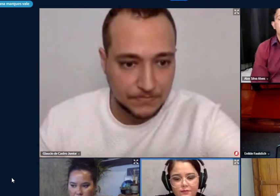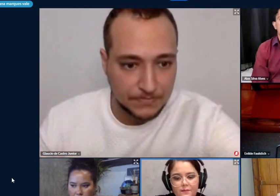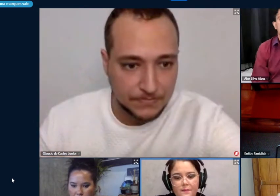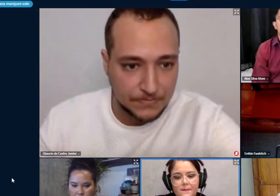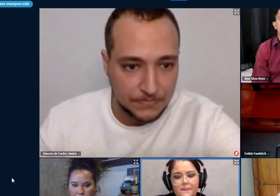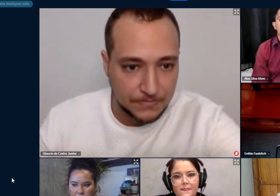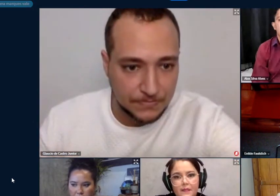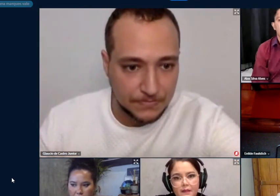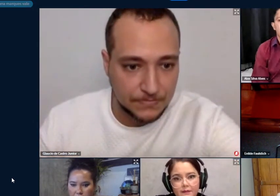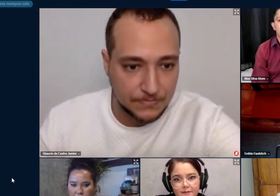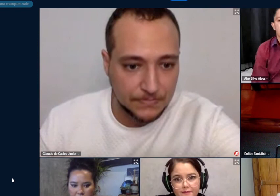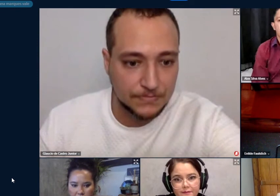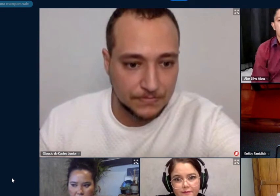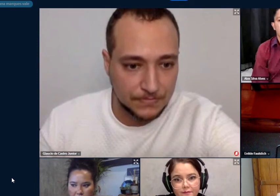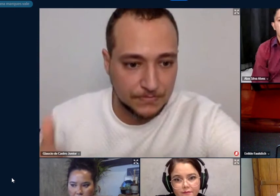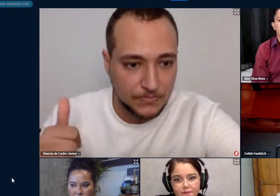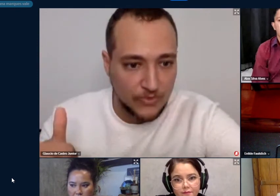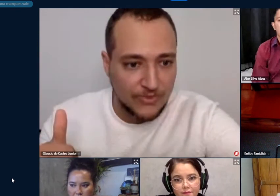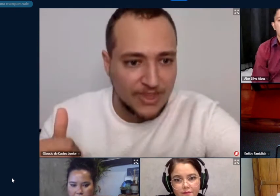parágrafo.